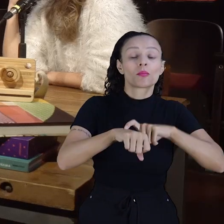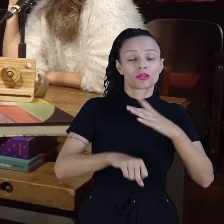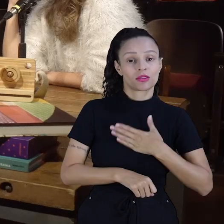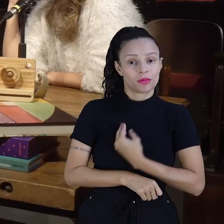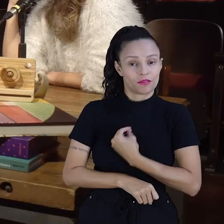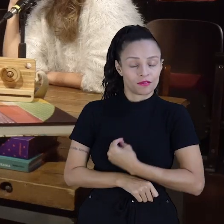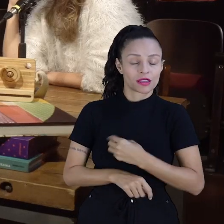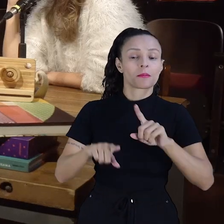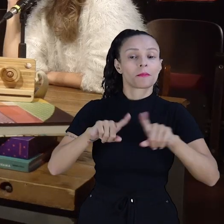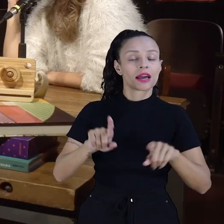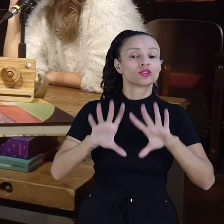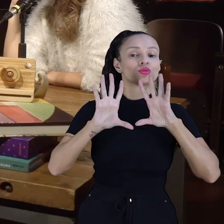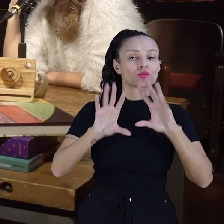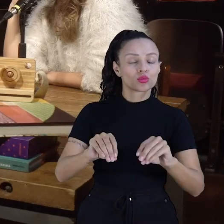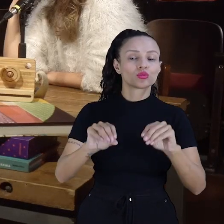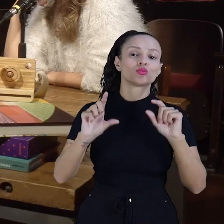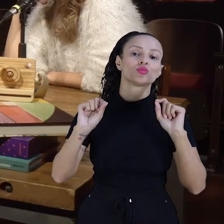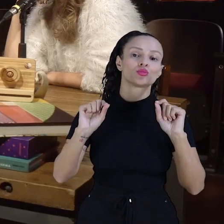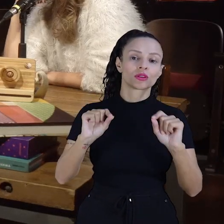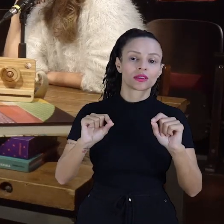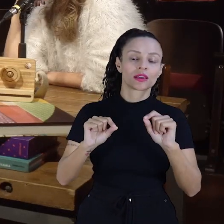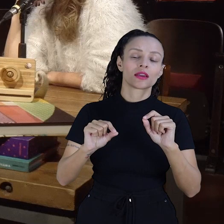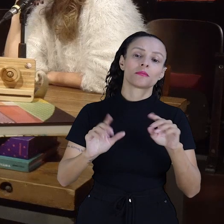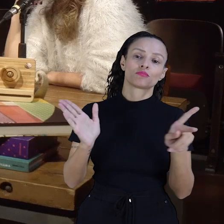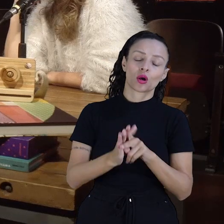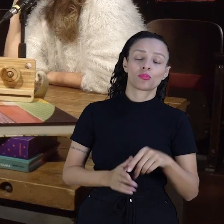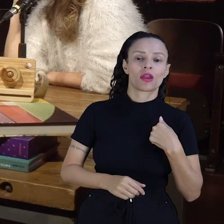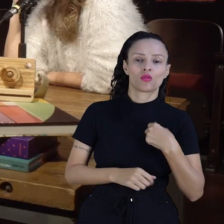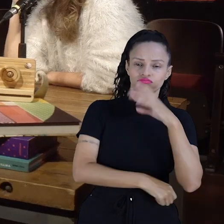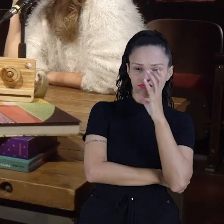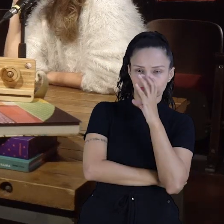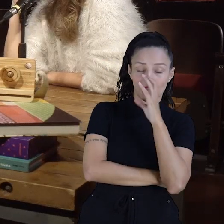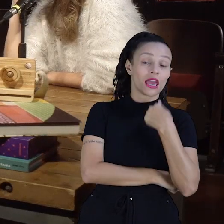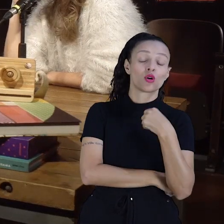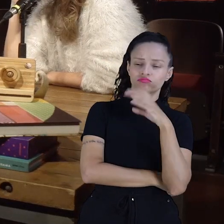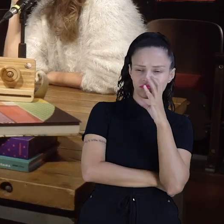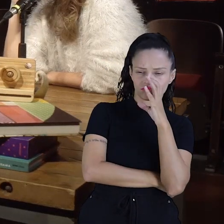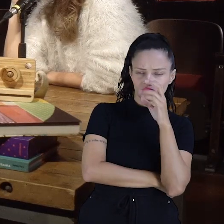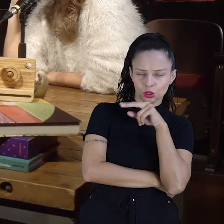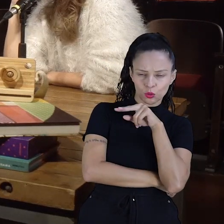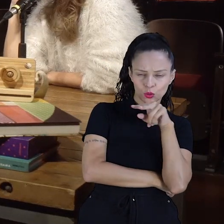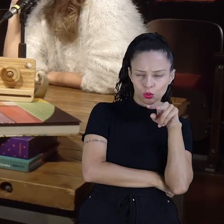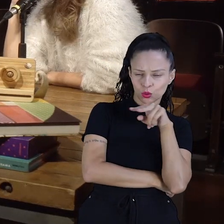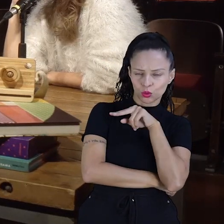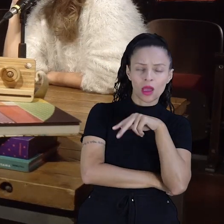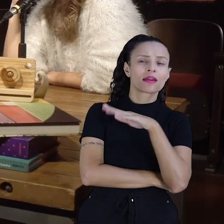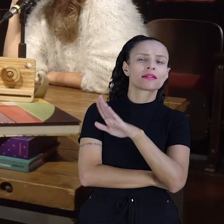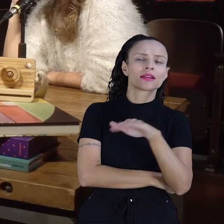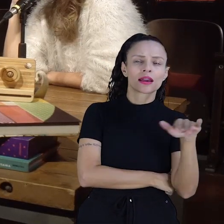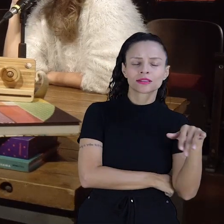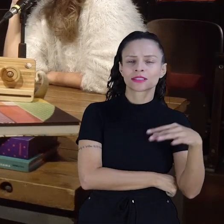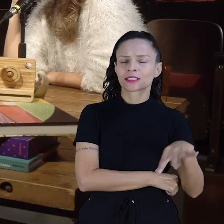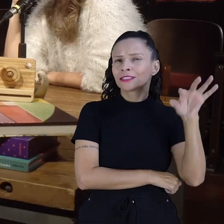contar aquilo, mas tudo muito pautado na observação das crianças. Eu fico observando elas. O que